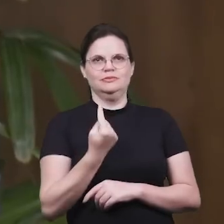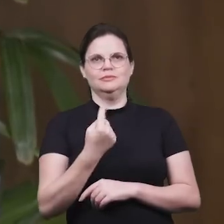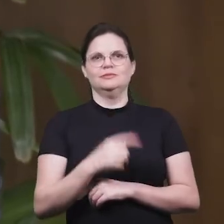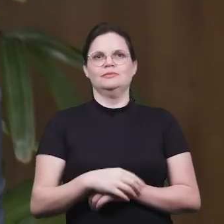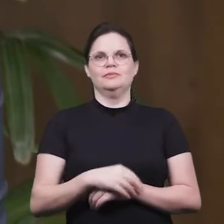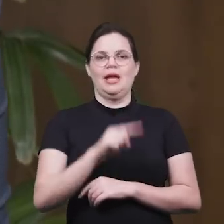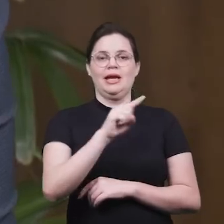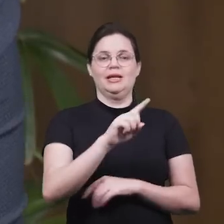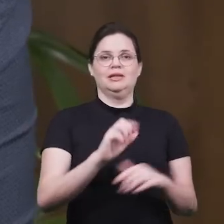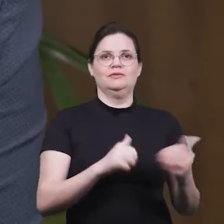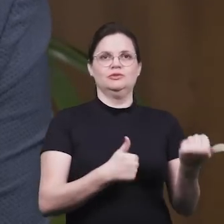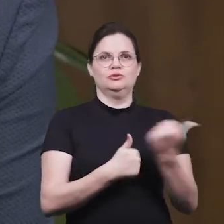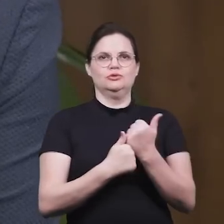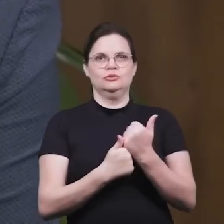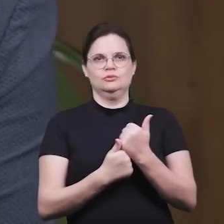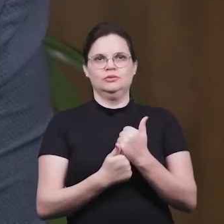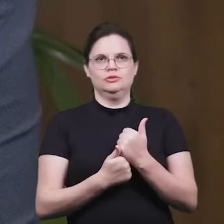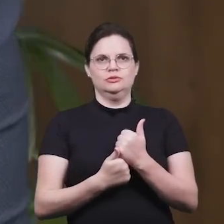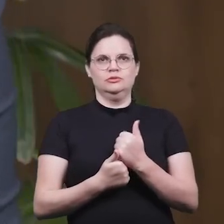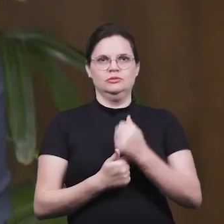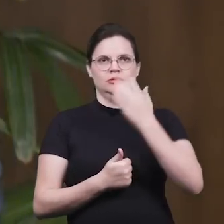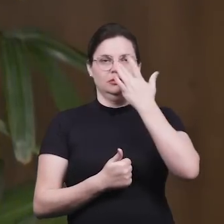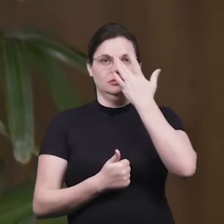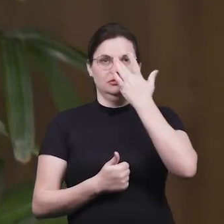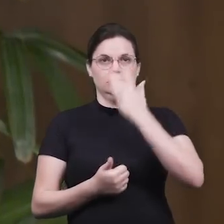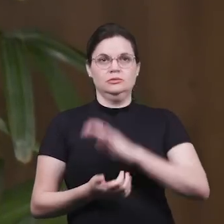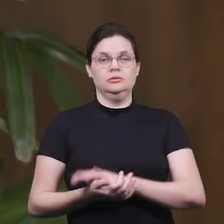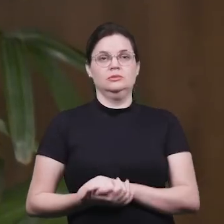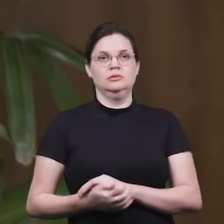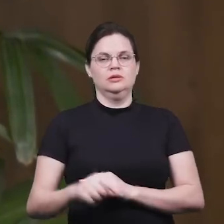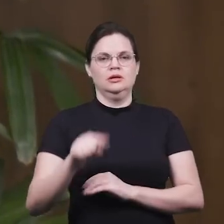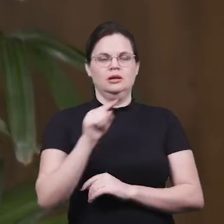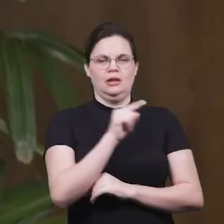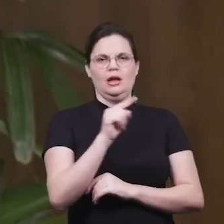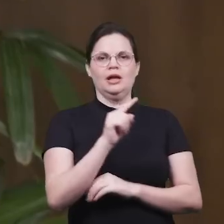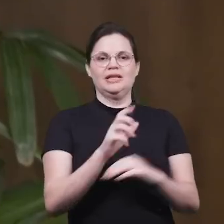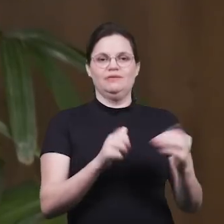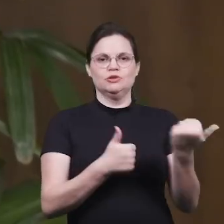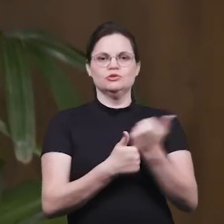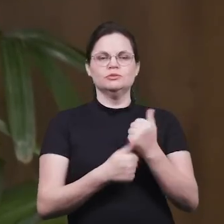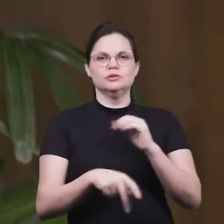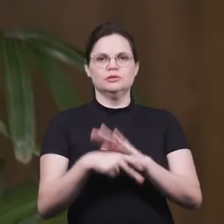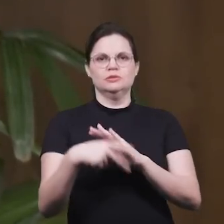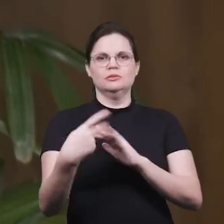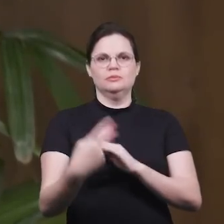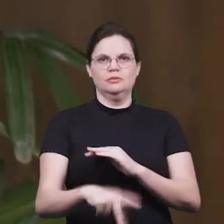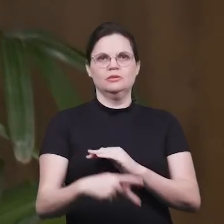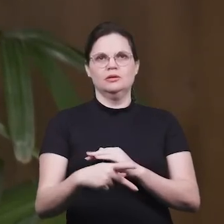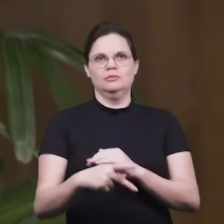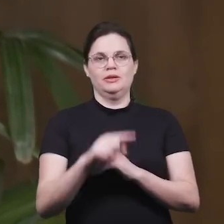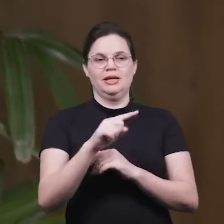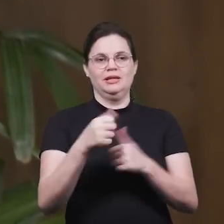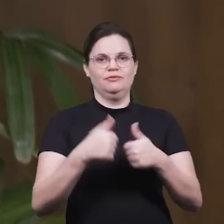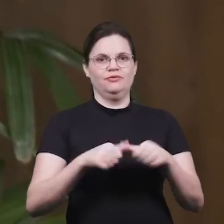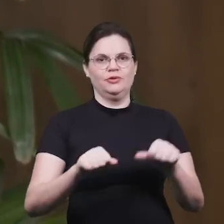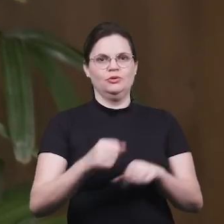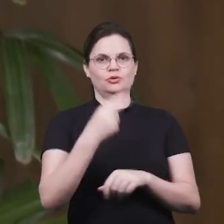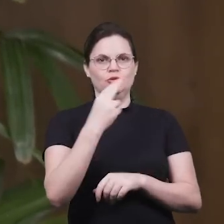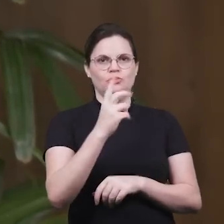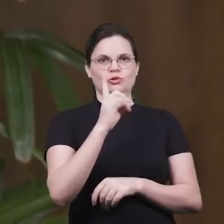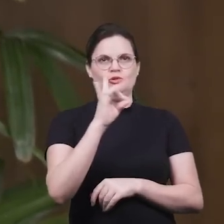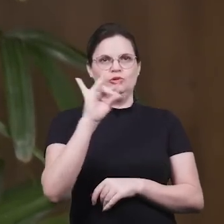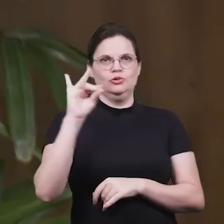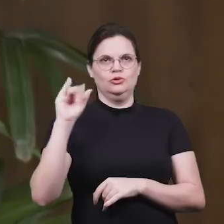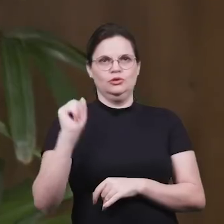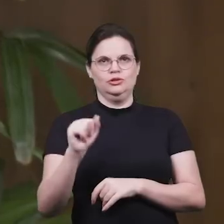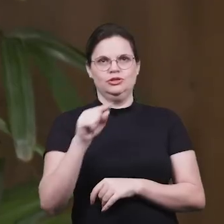estava substituindo o embaixador do Brasil em Kiev, quando ele foi para 2 dias ver Moscou